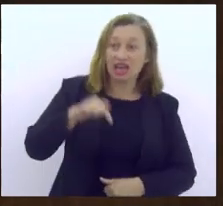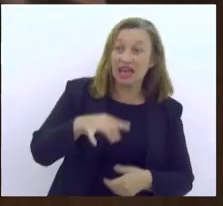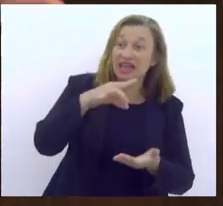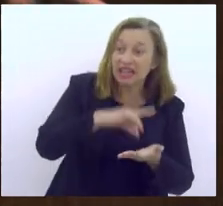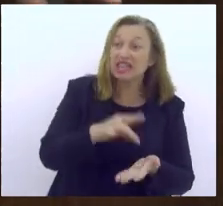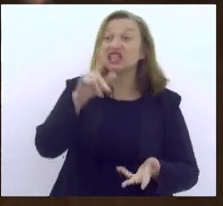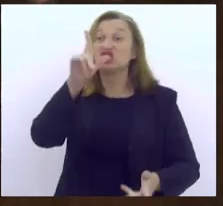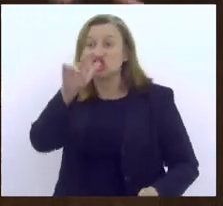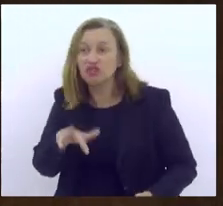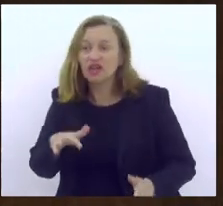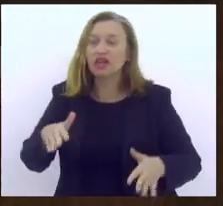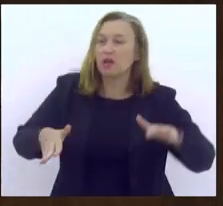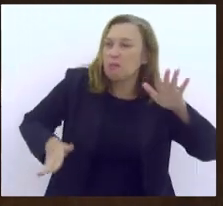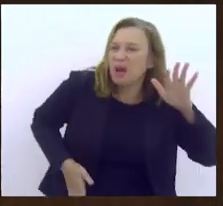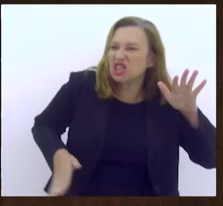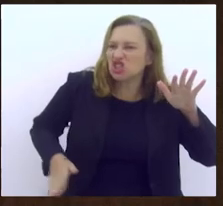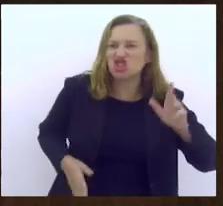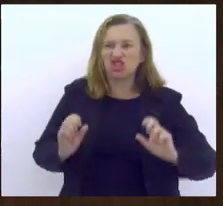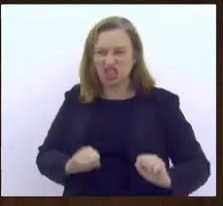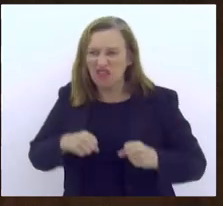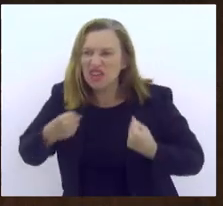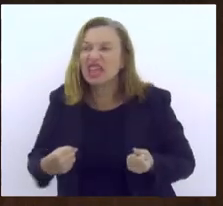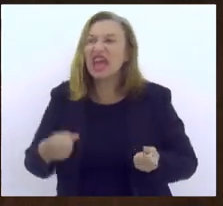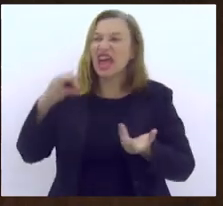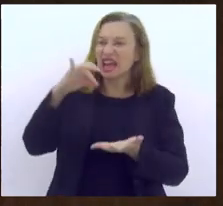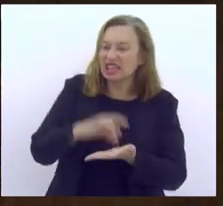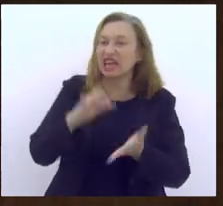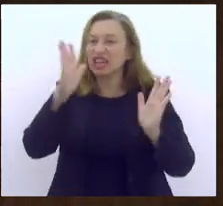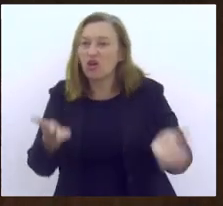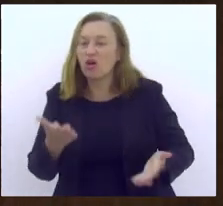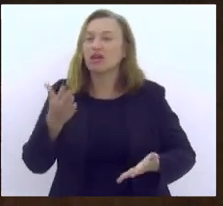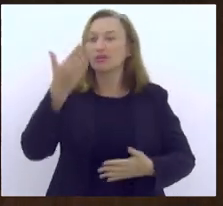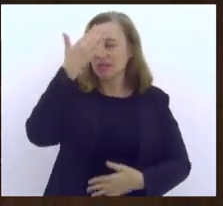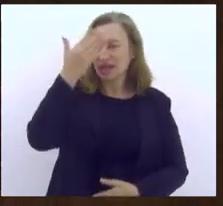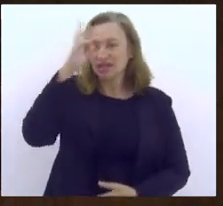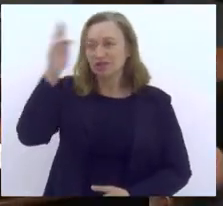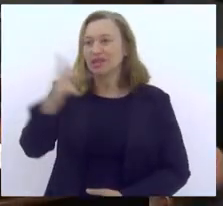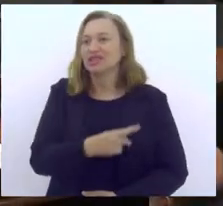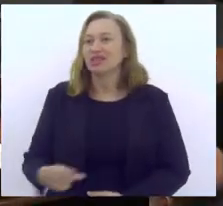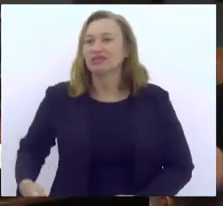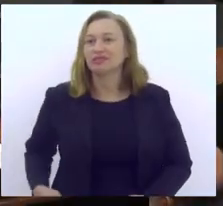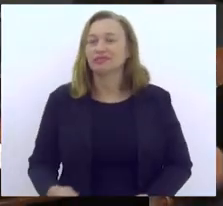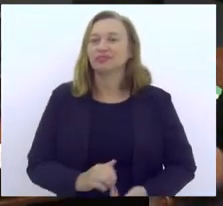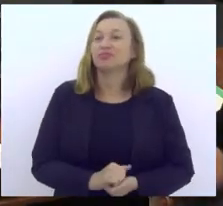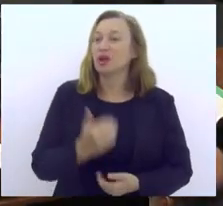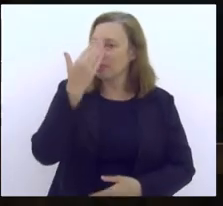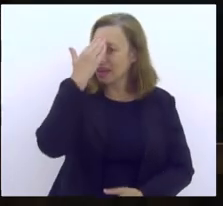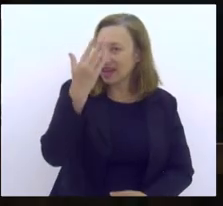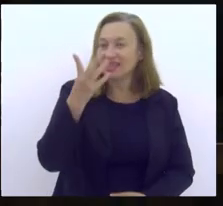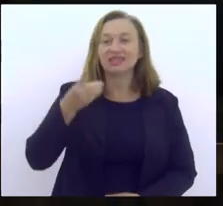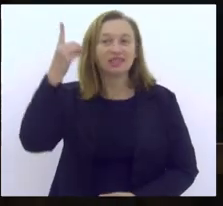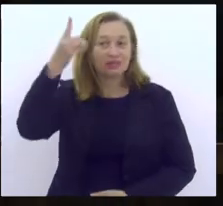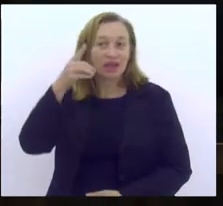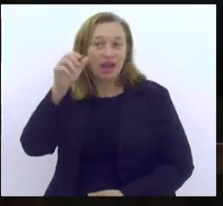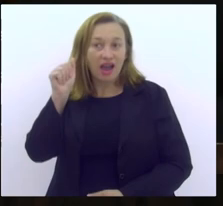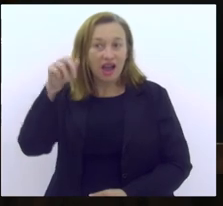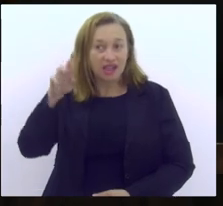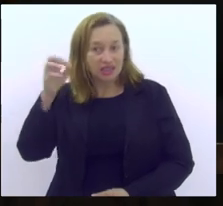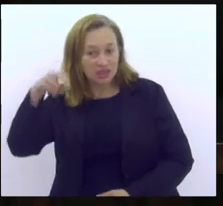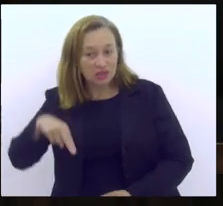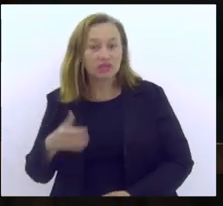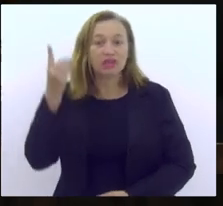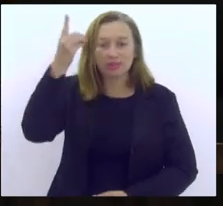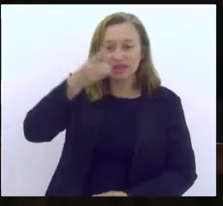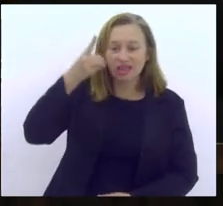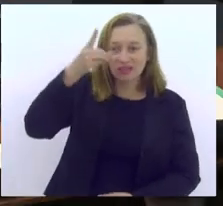defende bandido. Essa é a grande realidade. Muito obrigado, senhor presidente. Muito obrigado, deputado Anderson. Deputado